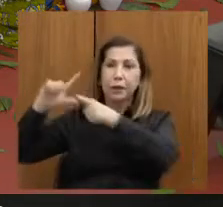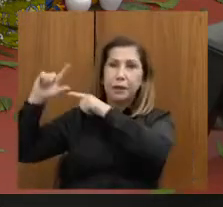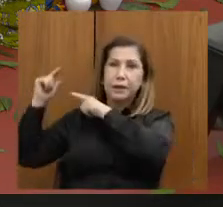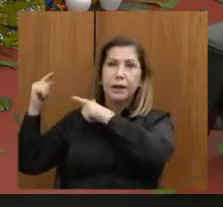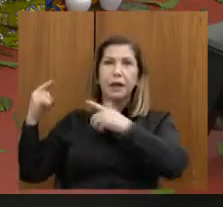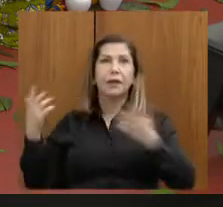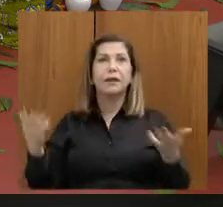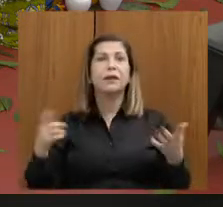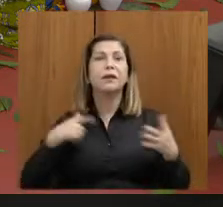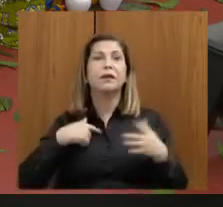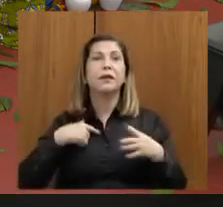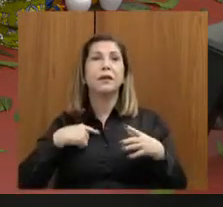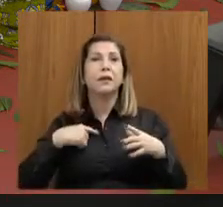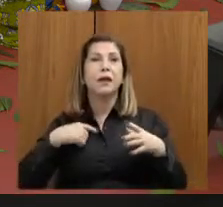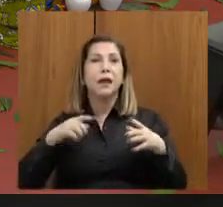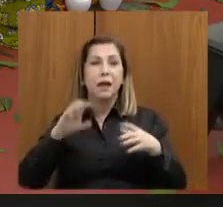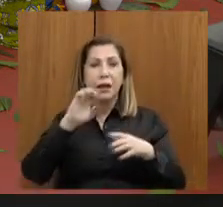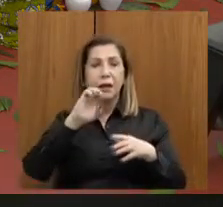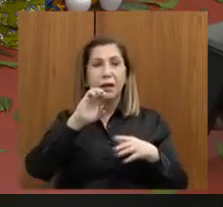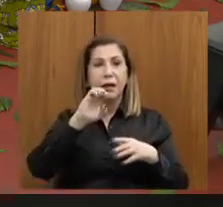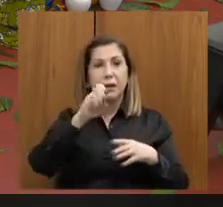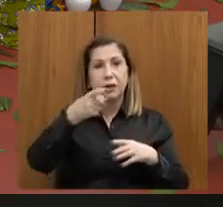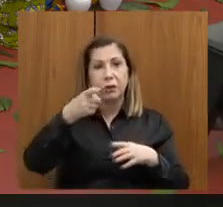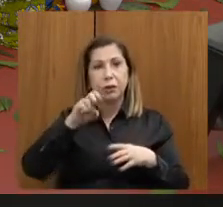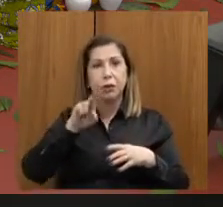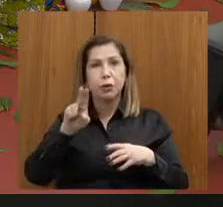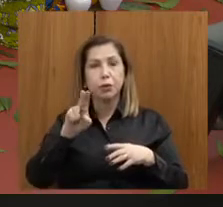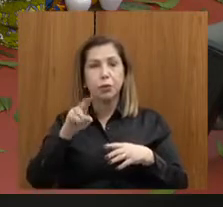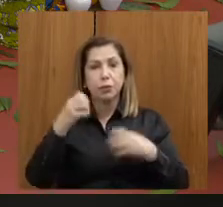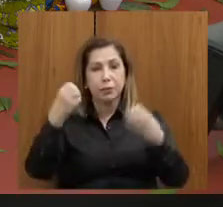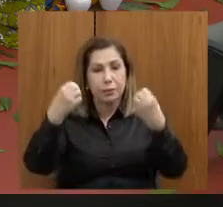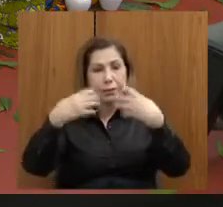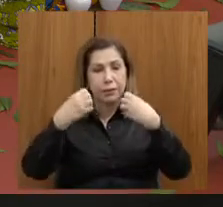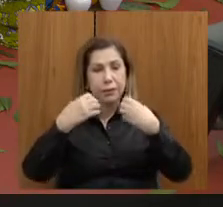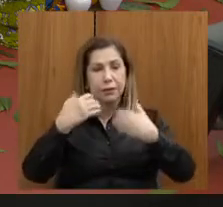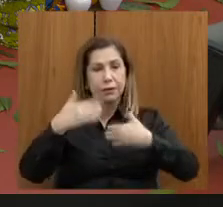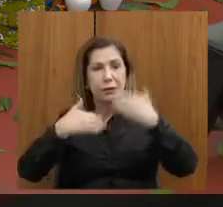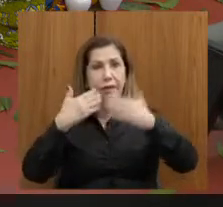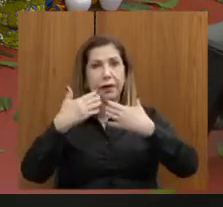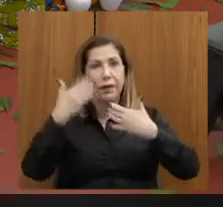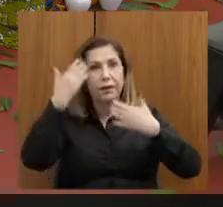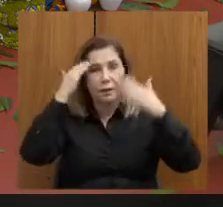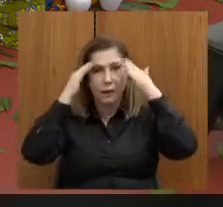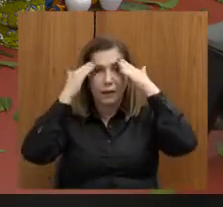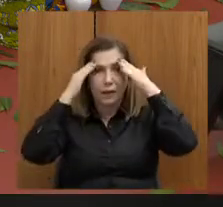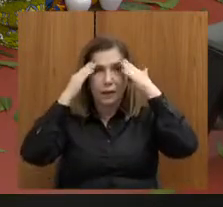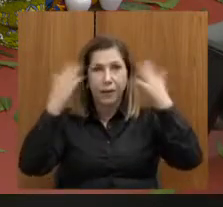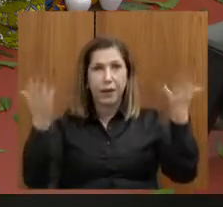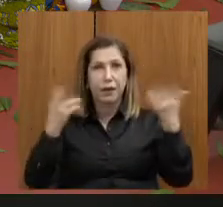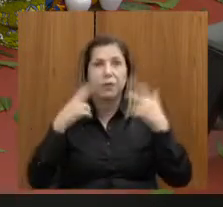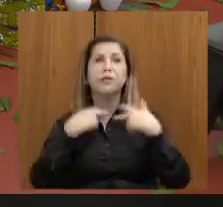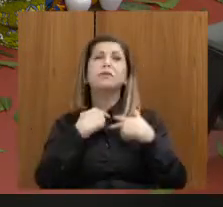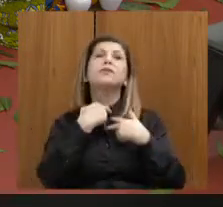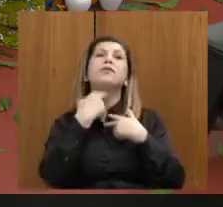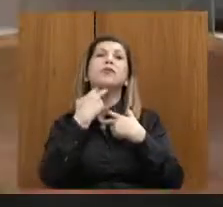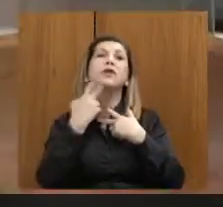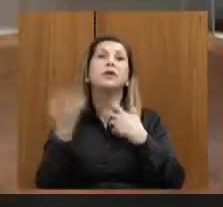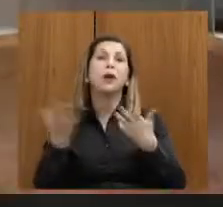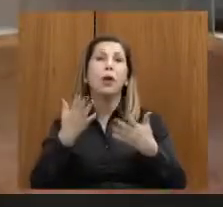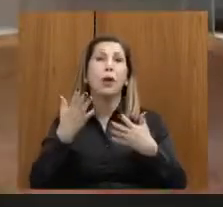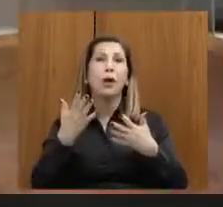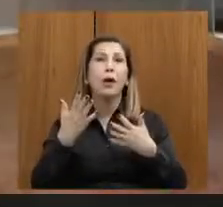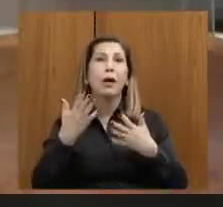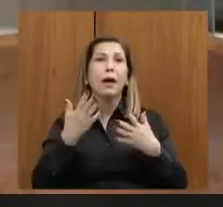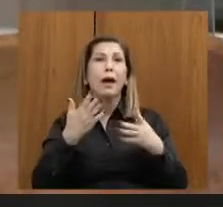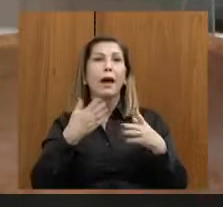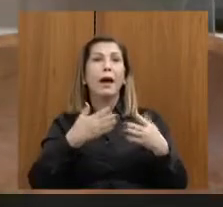Exu nos conduza Nessa fala e nesse nessa compreensão a partir da nossa oralidade toma vez